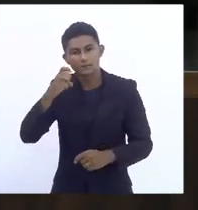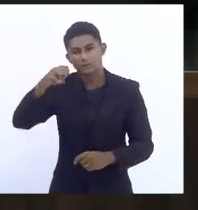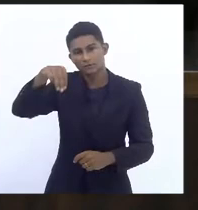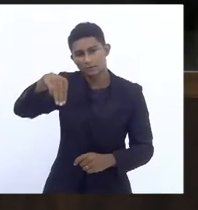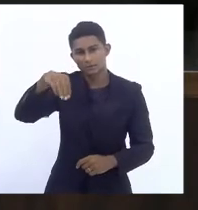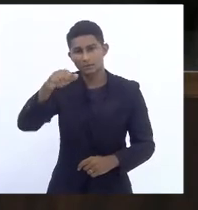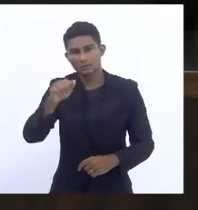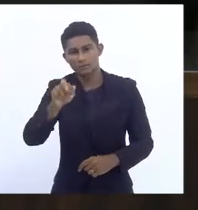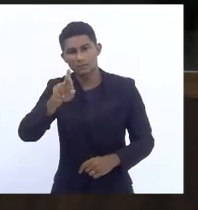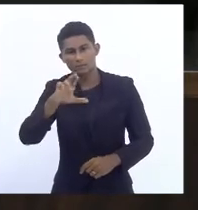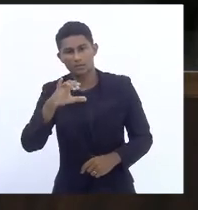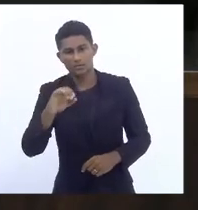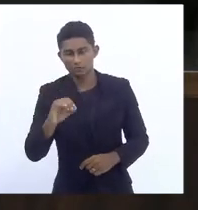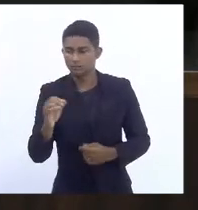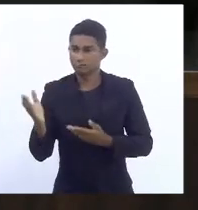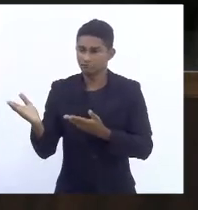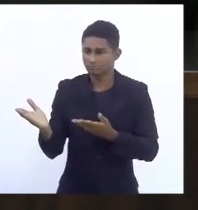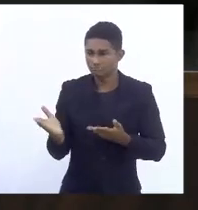Canella.